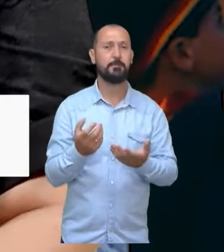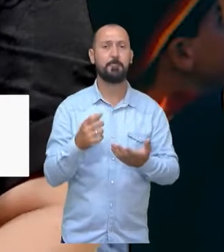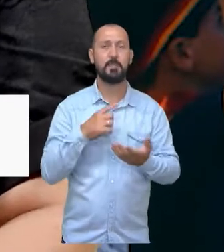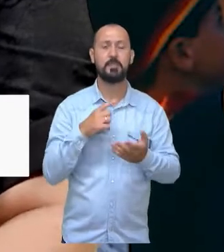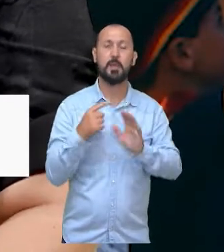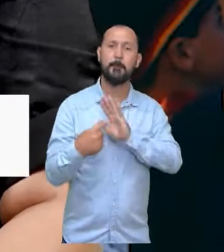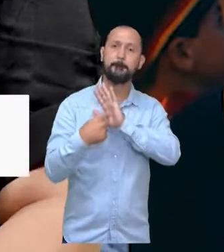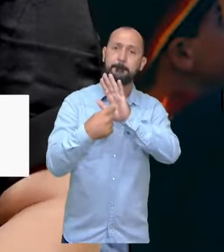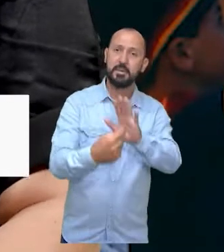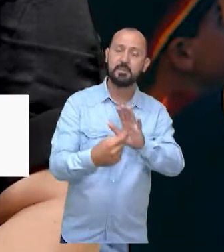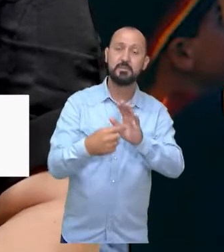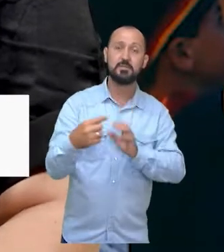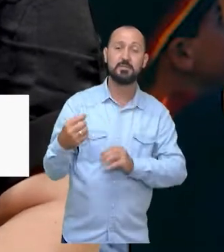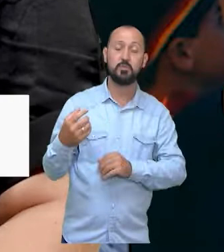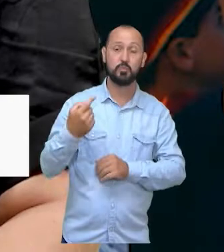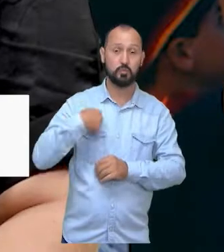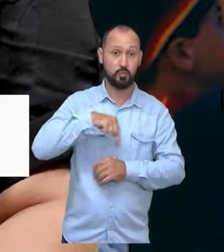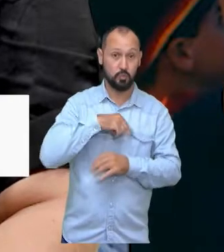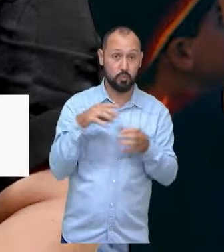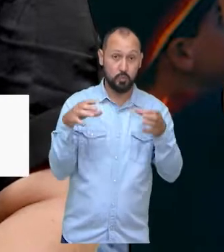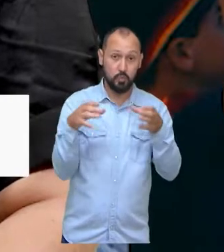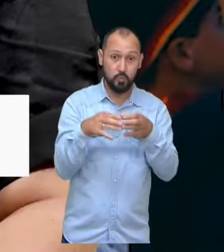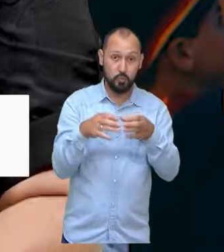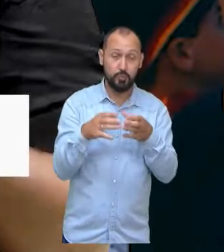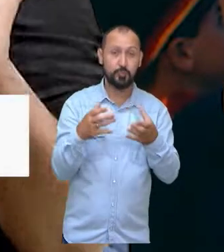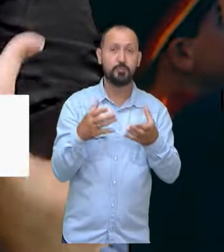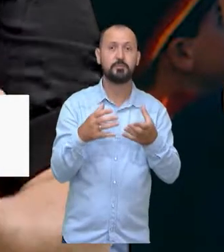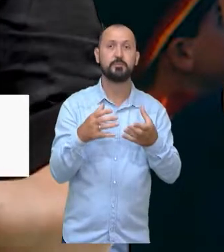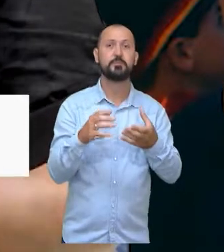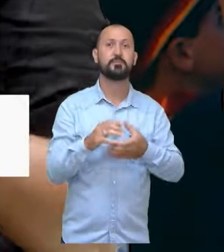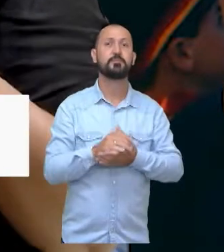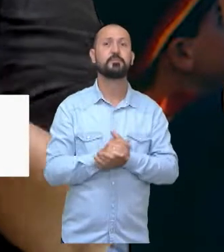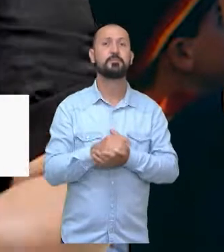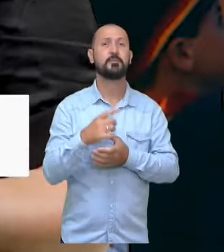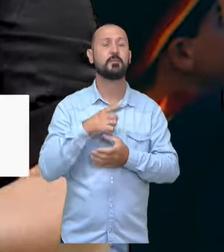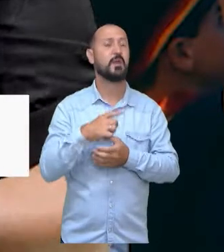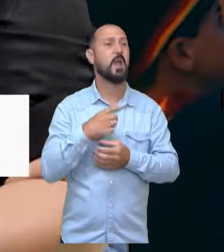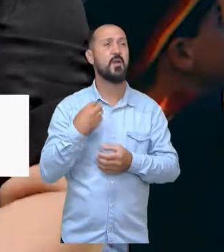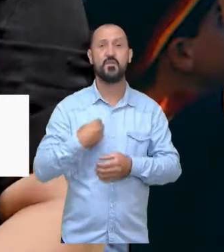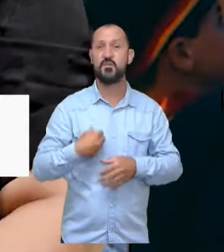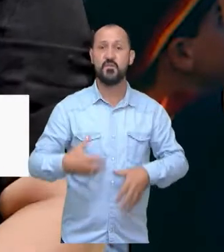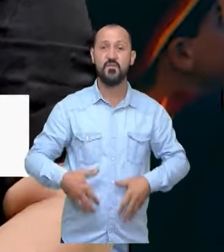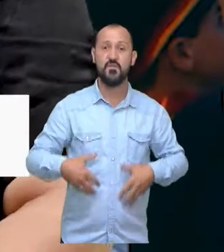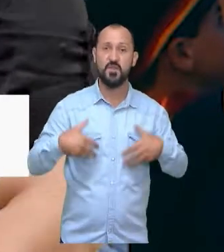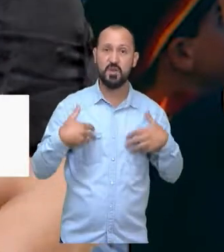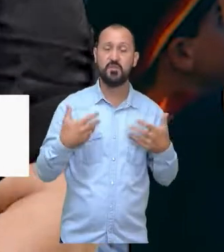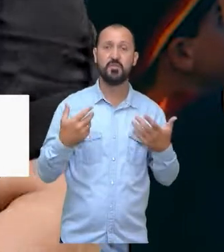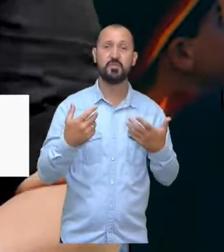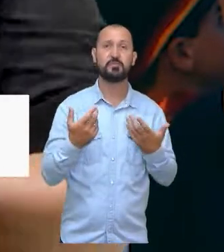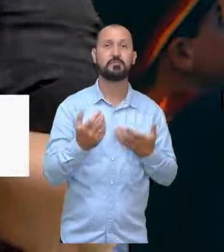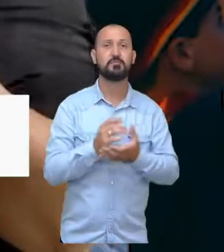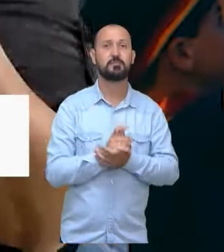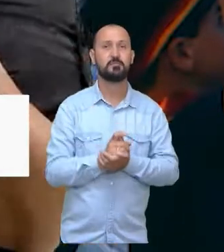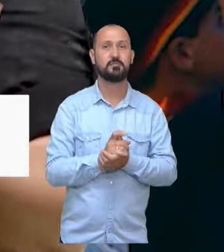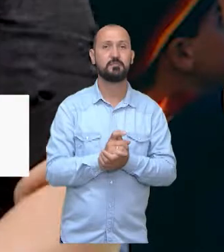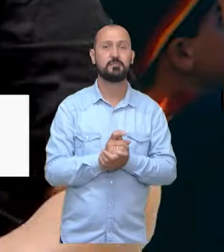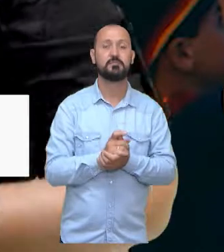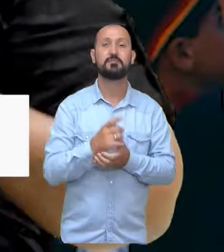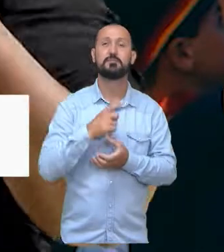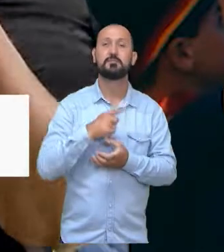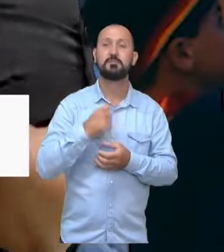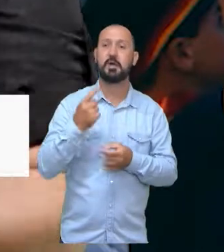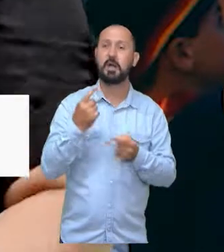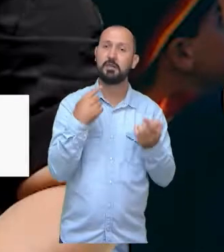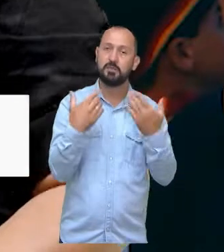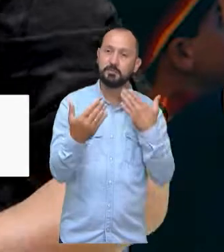apresentações nossas, existe ali muita vivacidade. A gente acaba trazendo muito esse debate sobre a